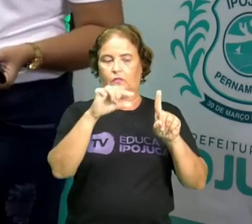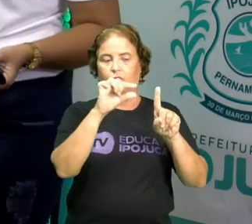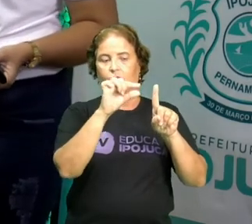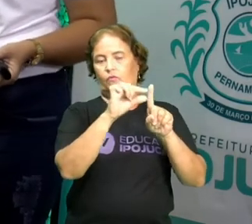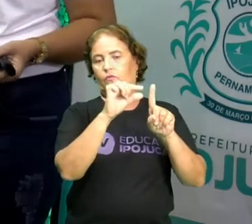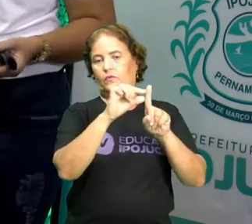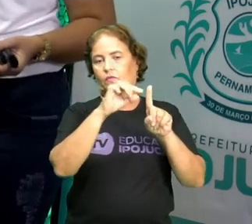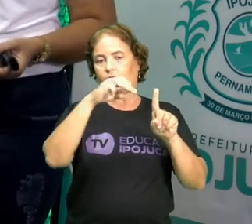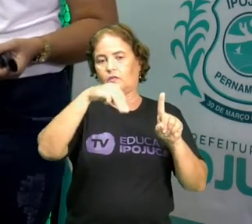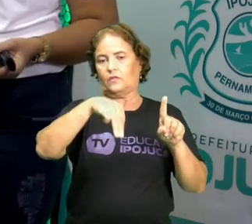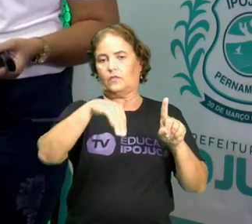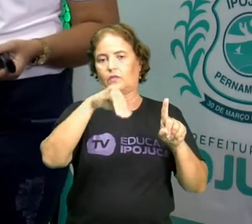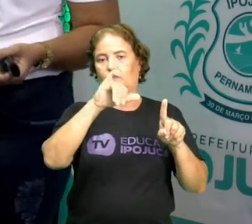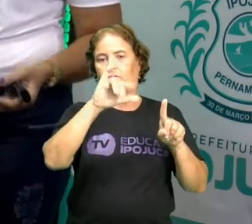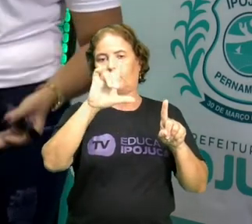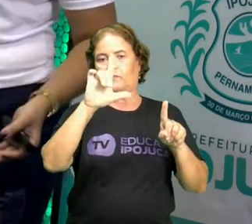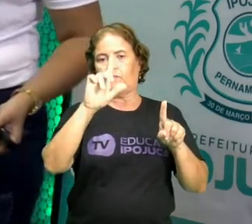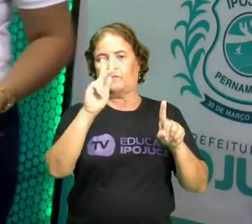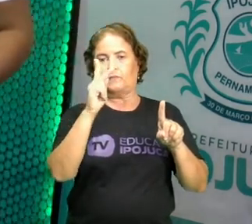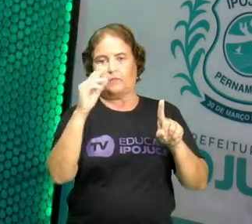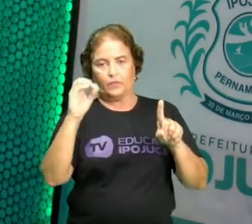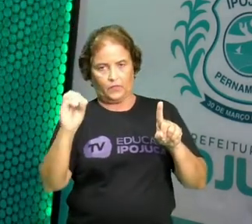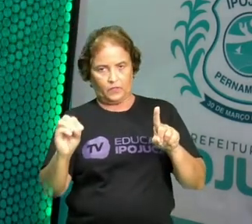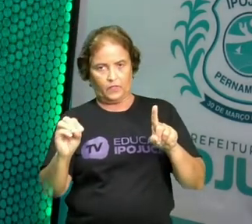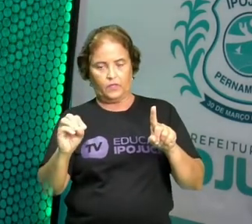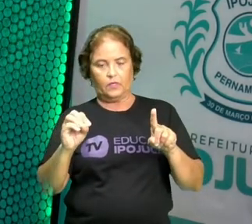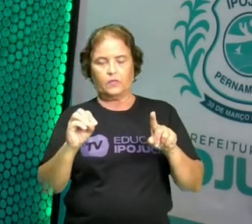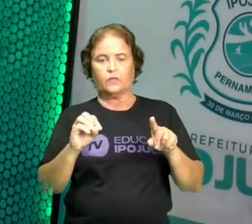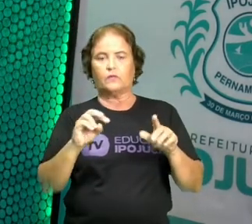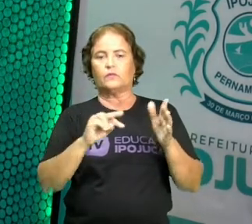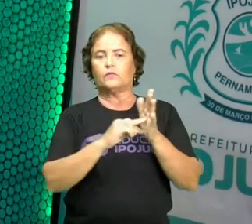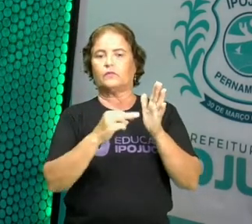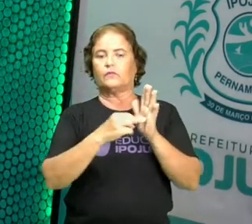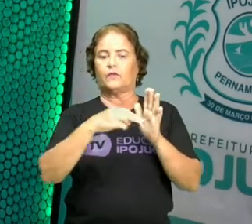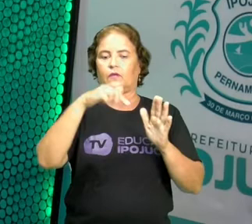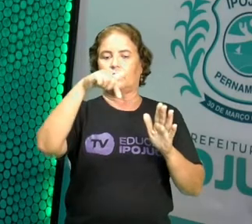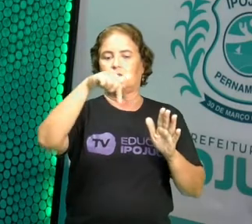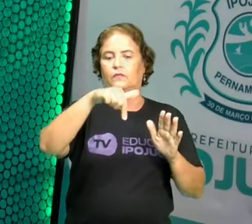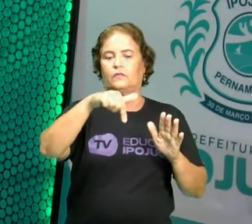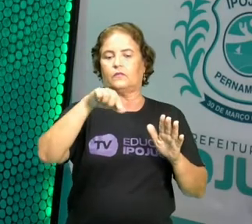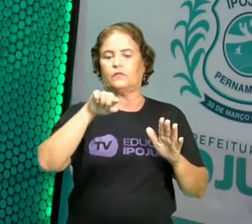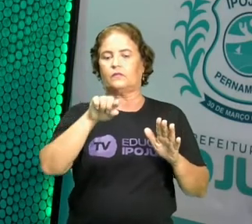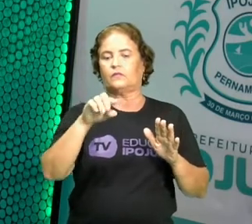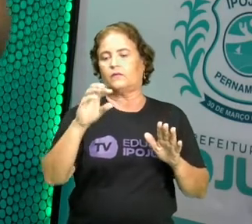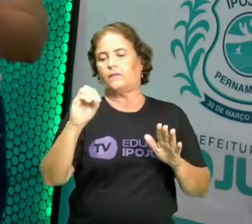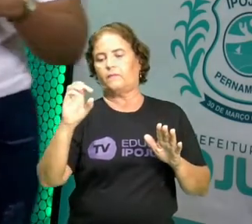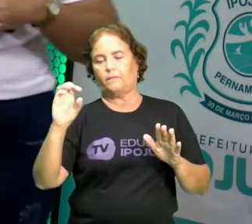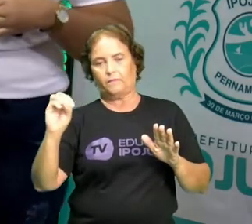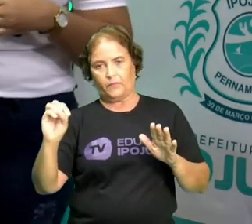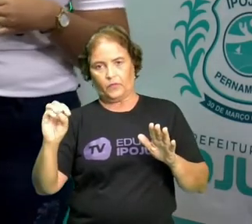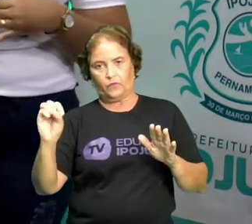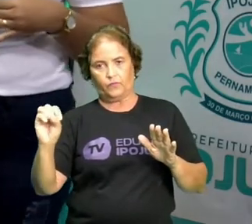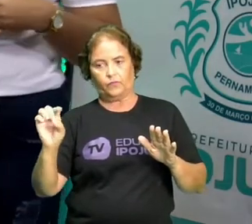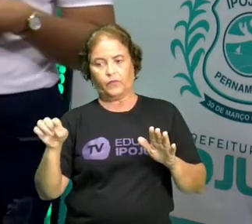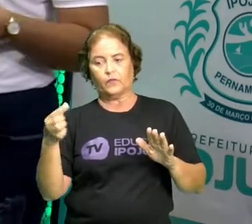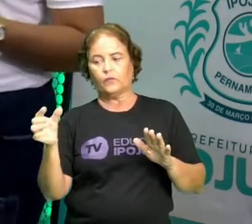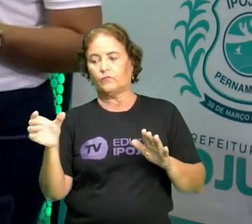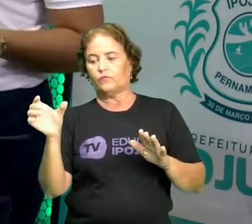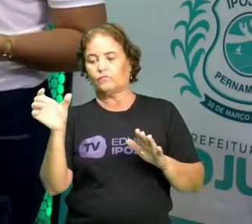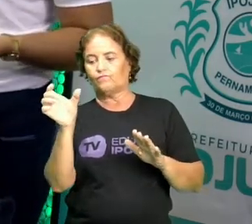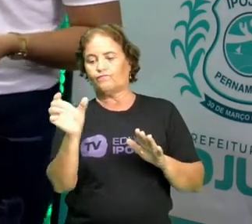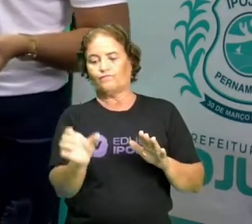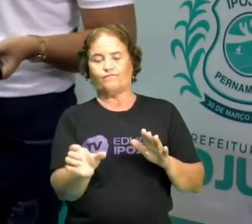aqui 7.000. Esse 7 está valendo 7.000 porque ele já está em outra classe. Ele já está na unidade de